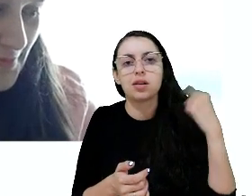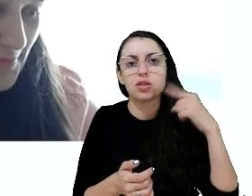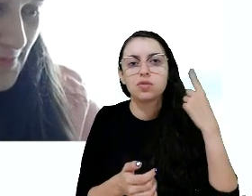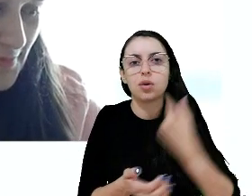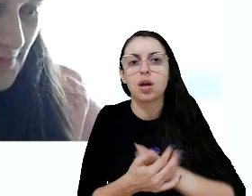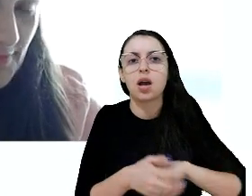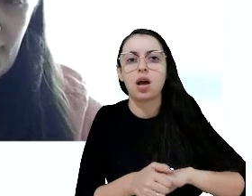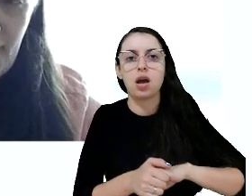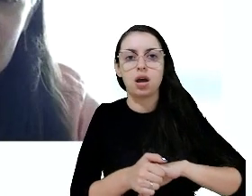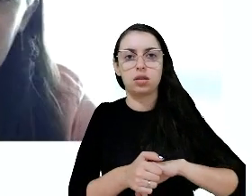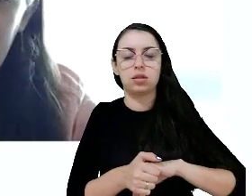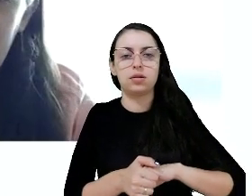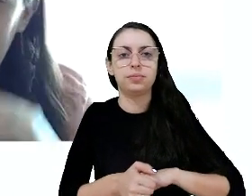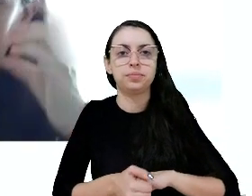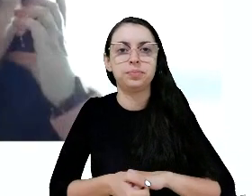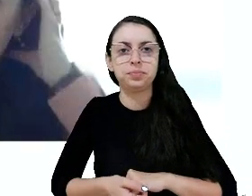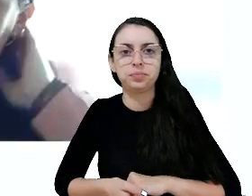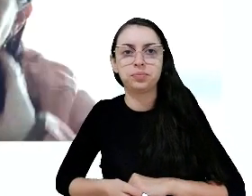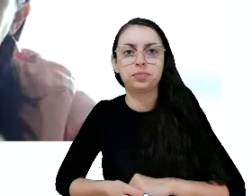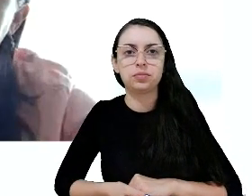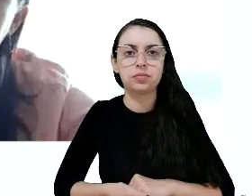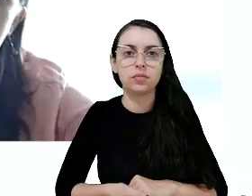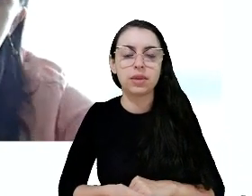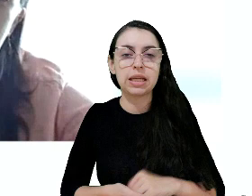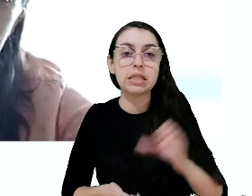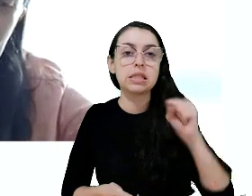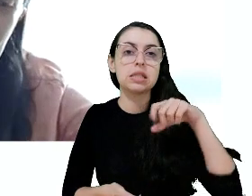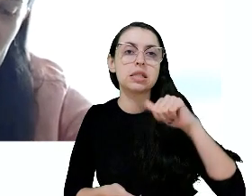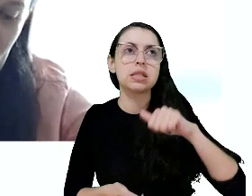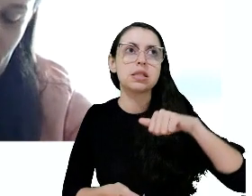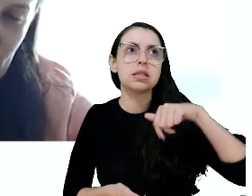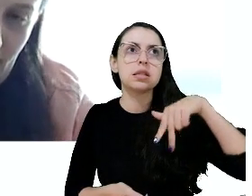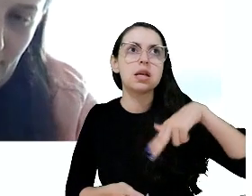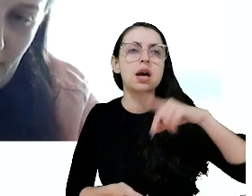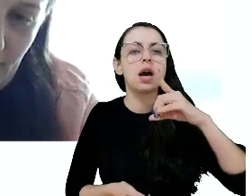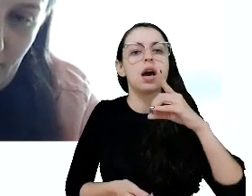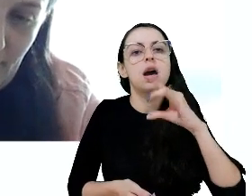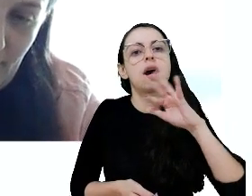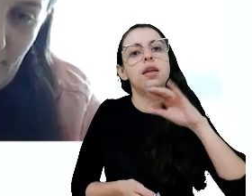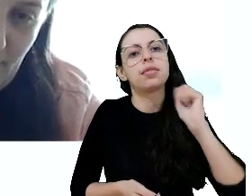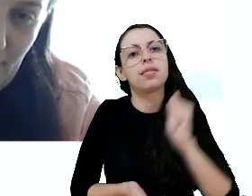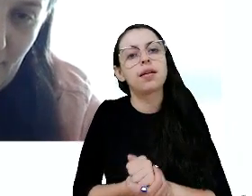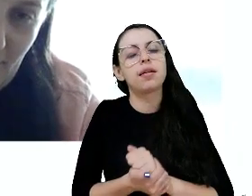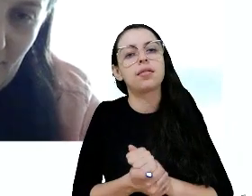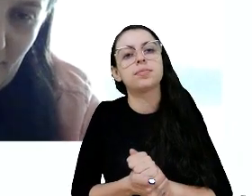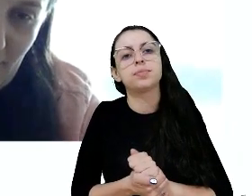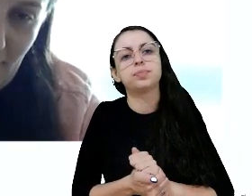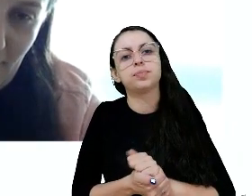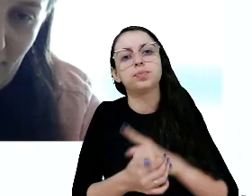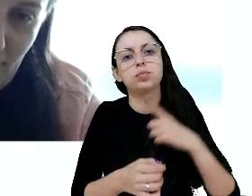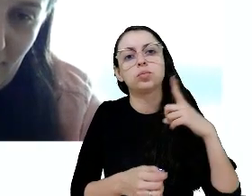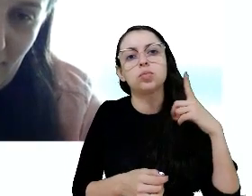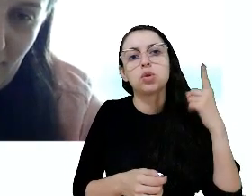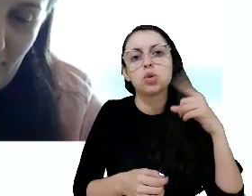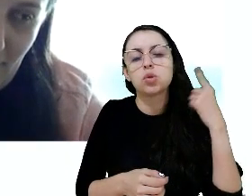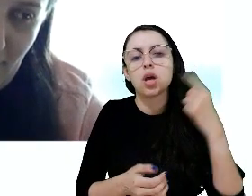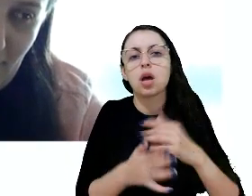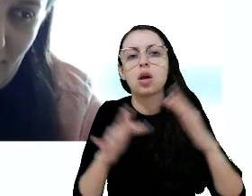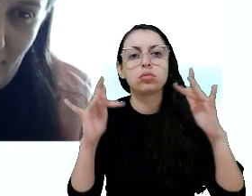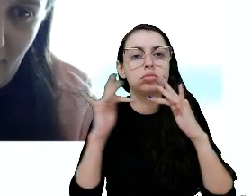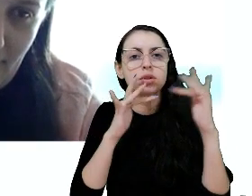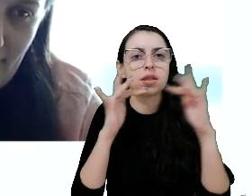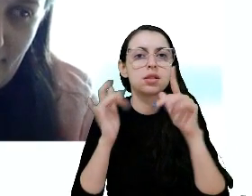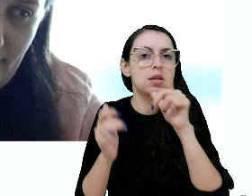advogada e pós-doutora pelo Núcleo de Estudo da Violência, e Sandra Kish, que é procuradora regional da República e coordenadora do